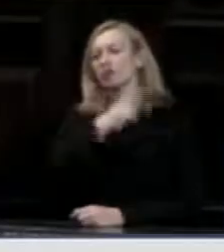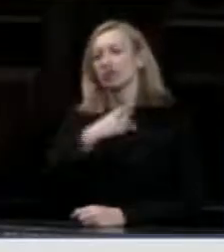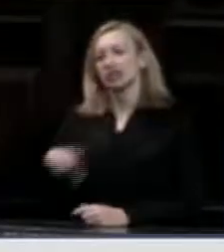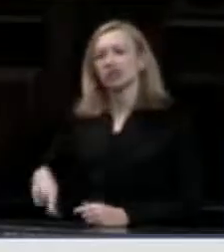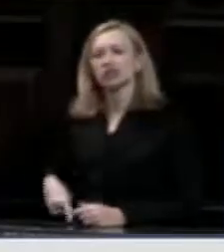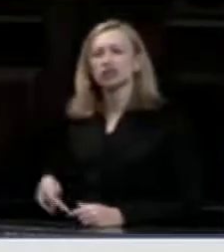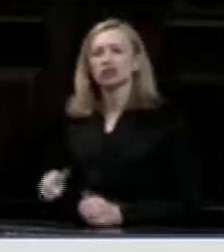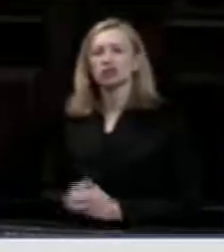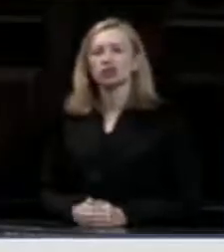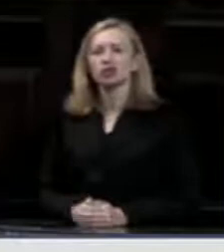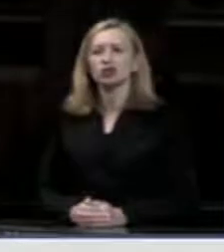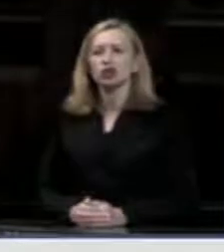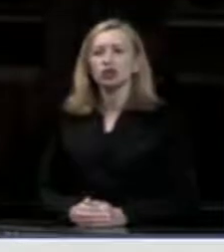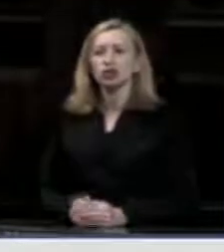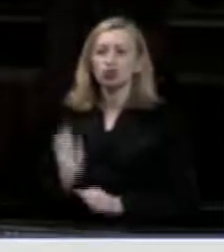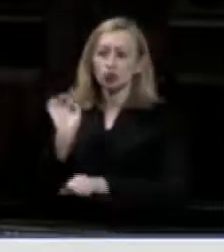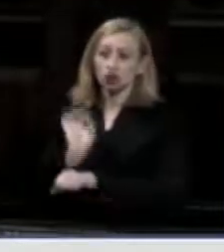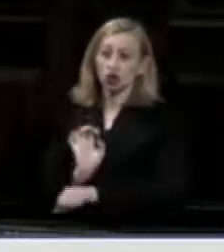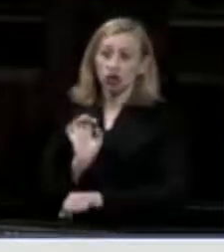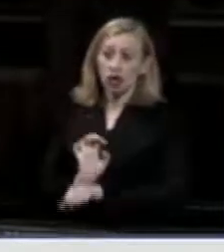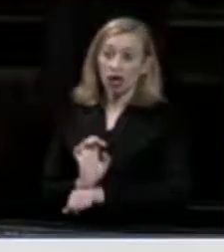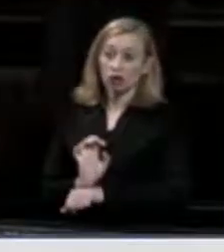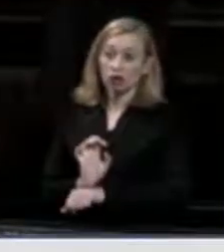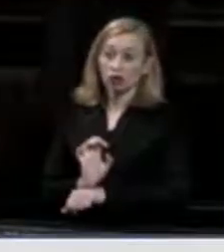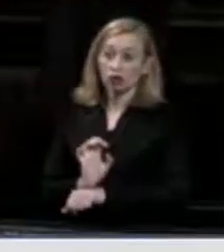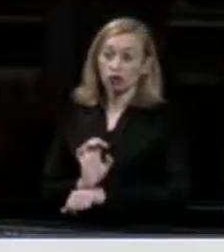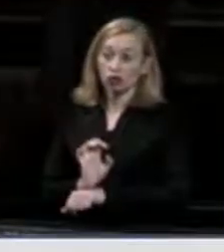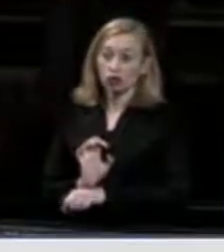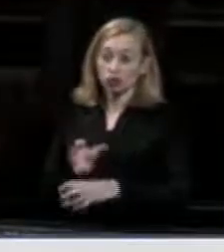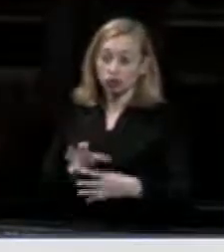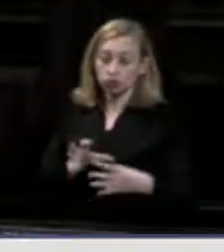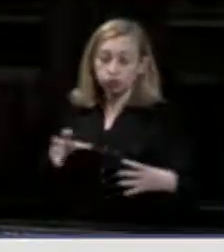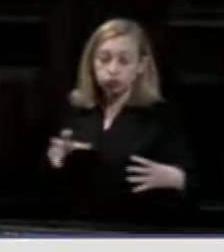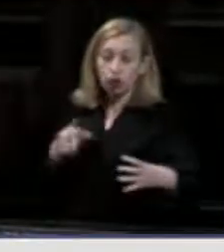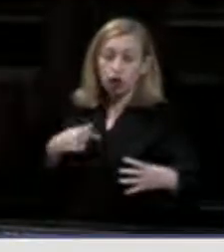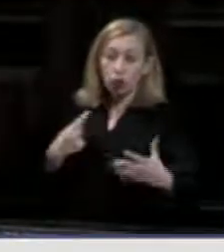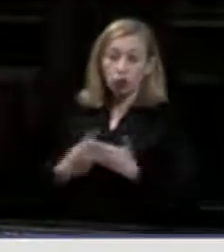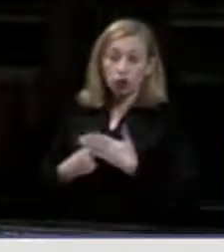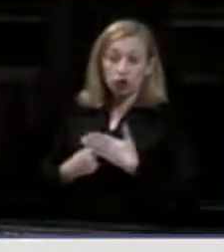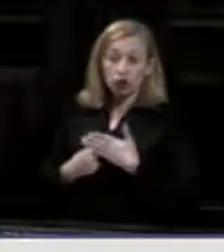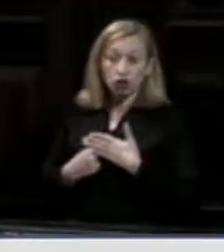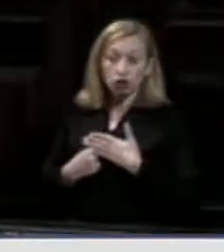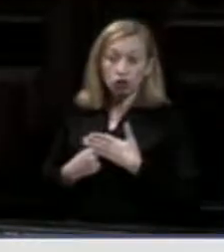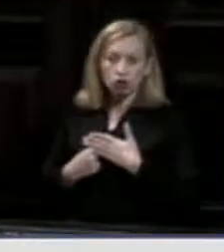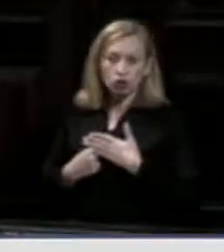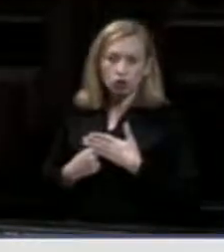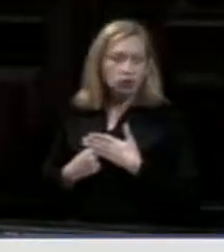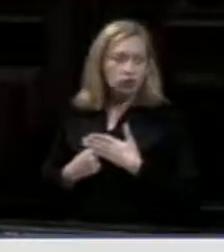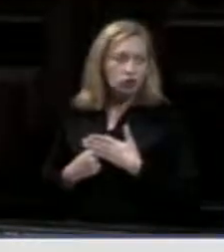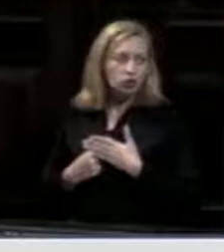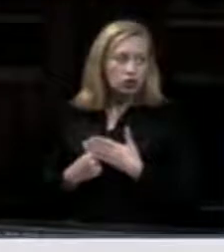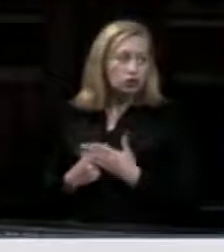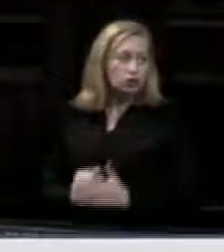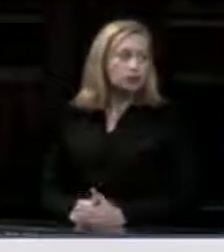o tamanho do Estado que defendo não é o